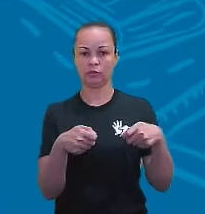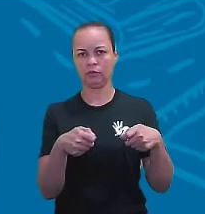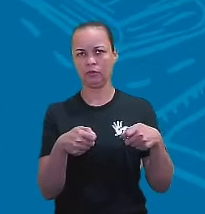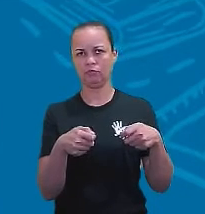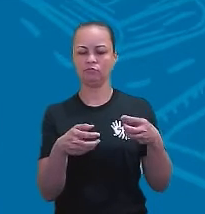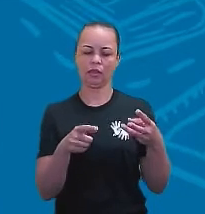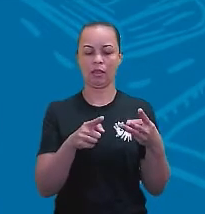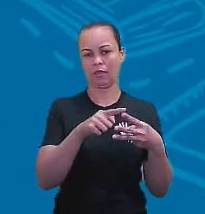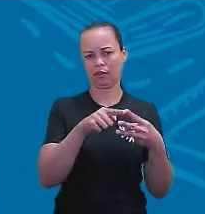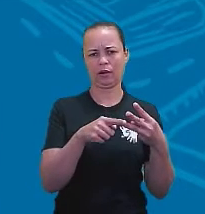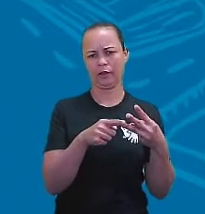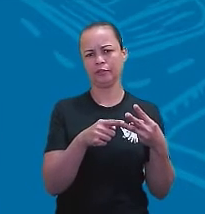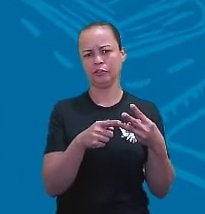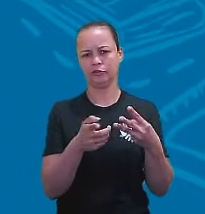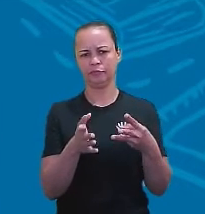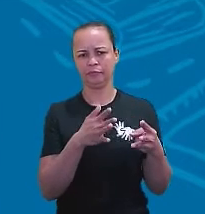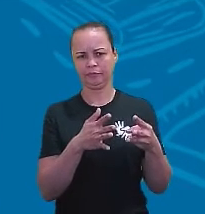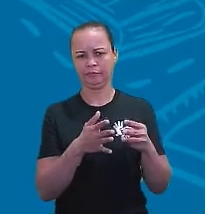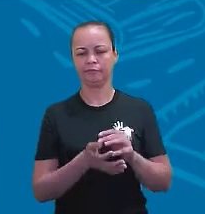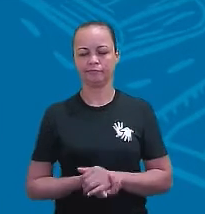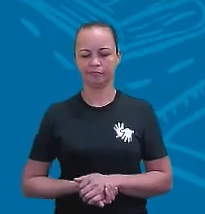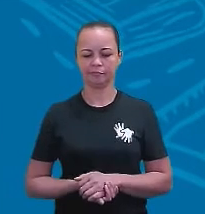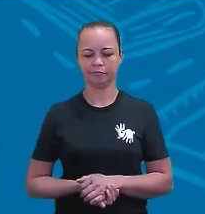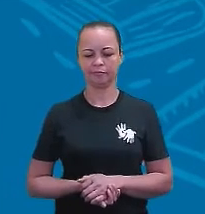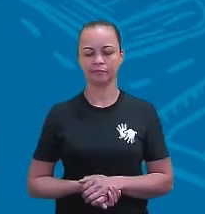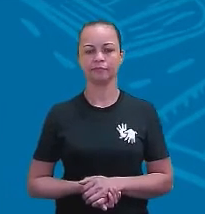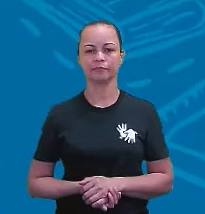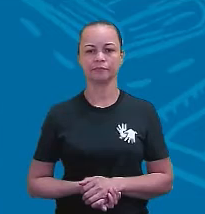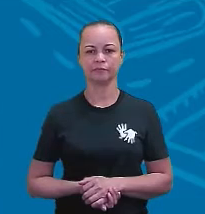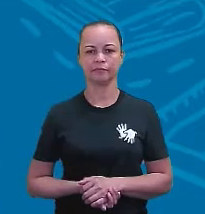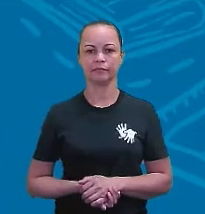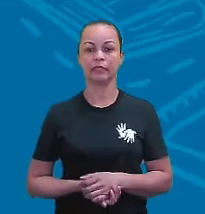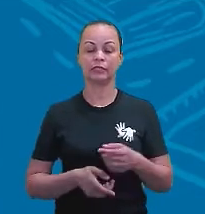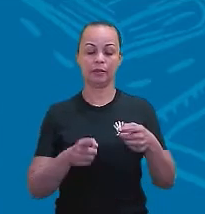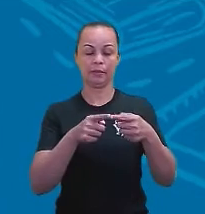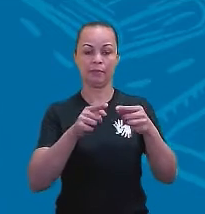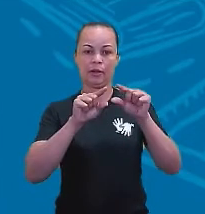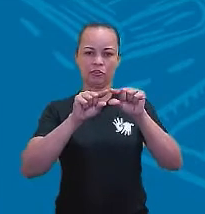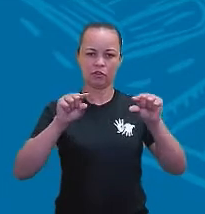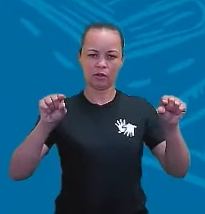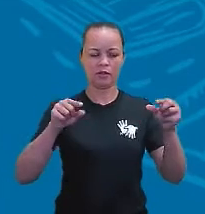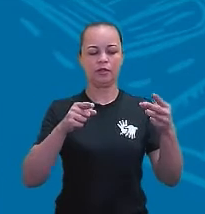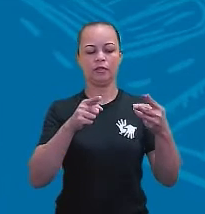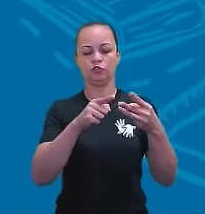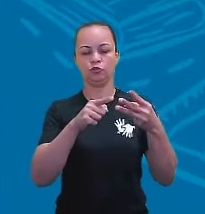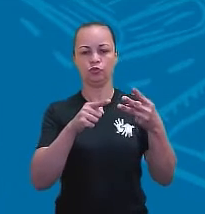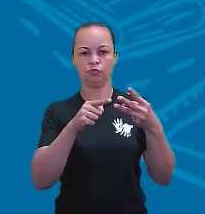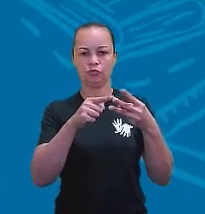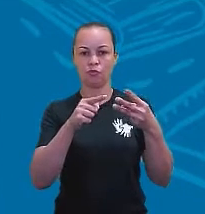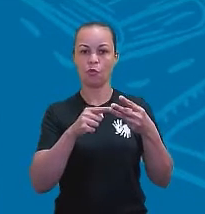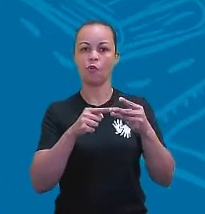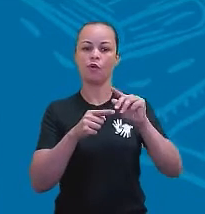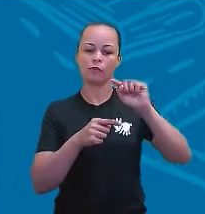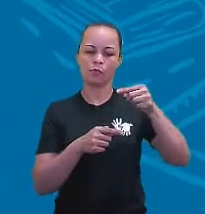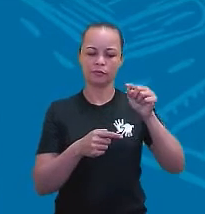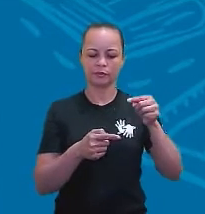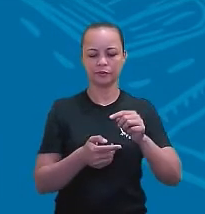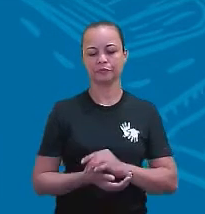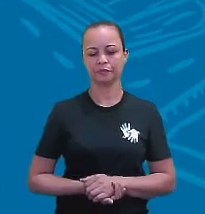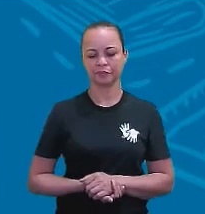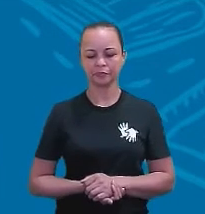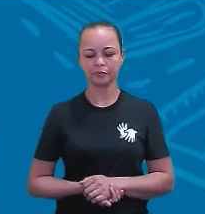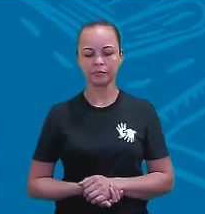três. A cheia e duas contraídas. Como é que eu faço? Gente, olha o segundo exemplo. You are not